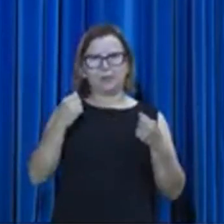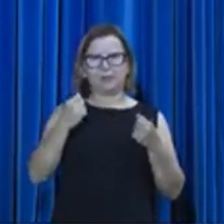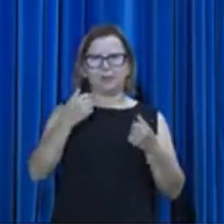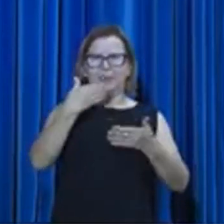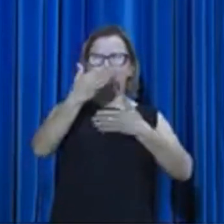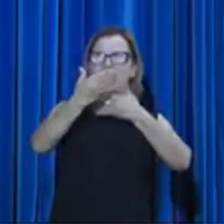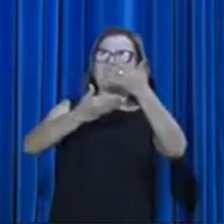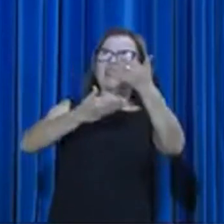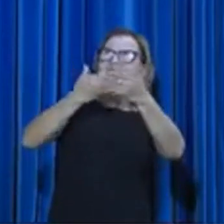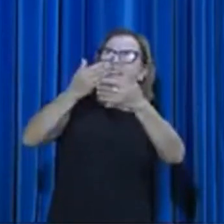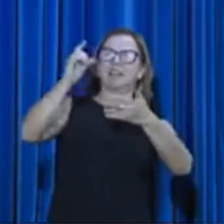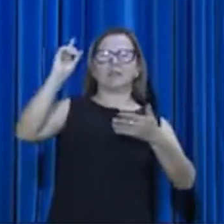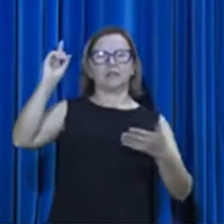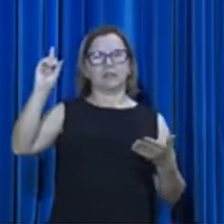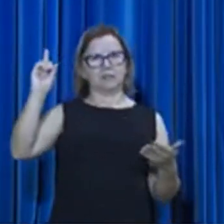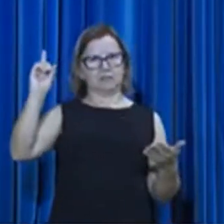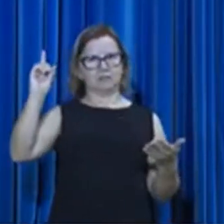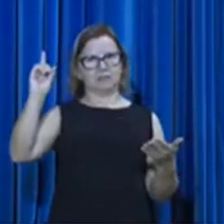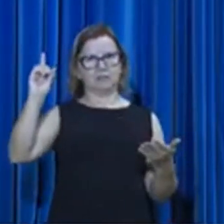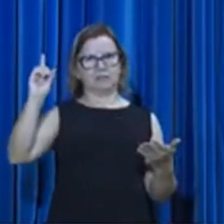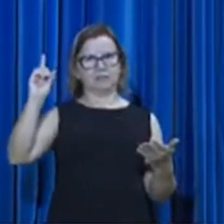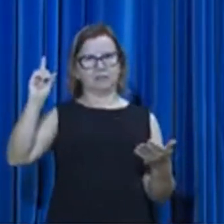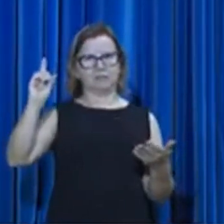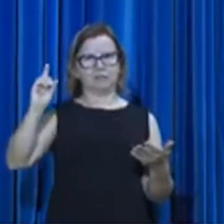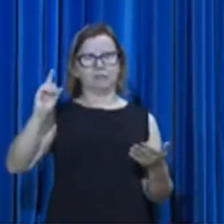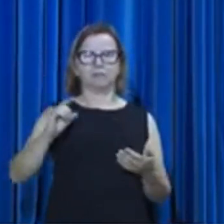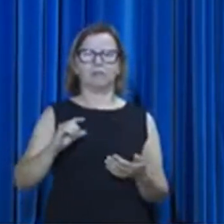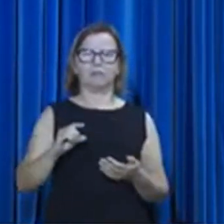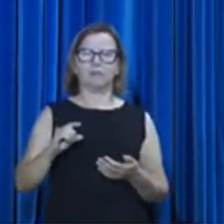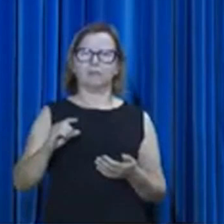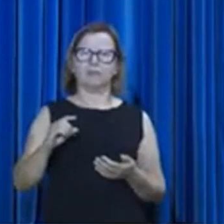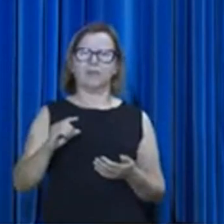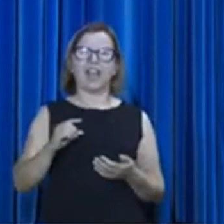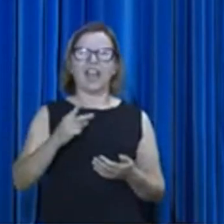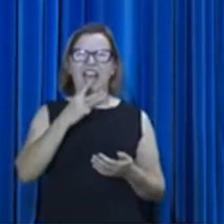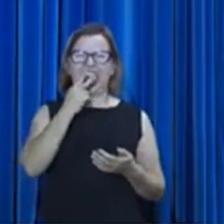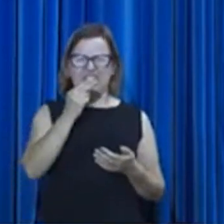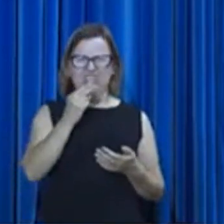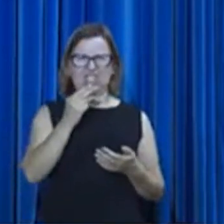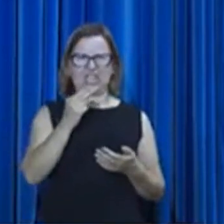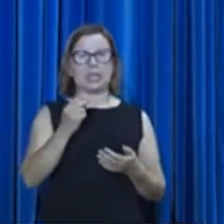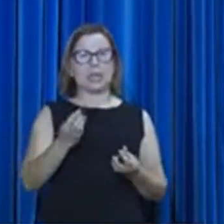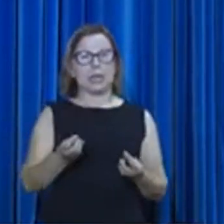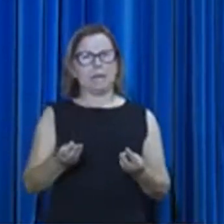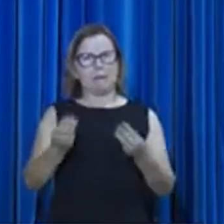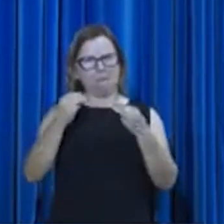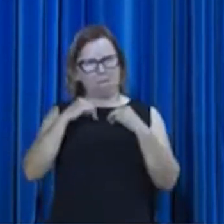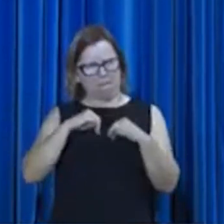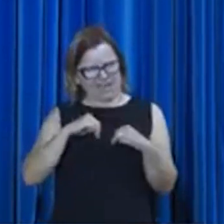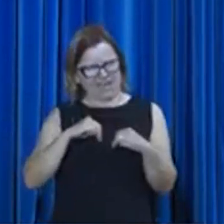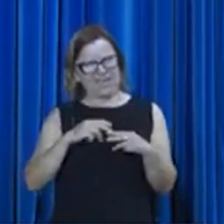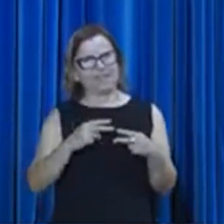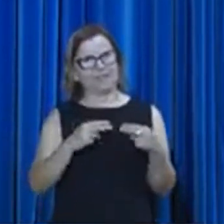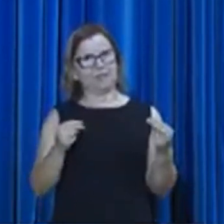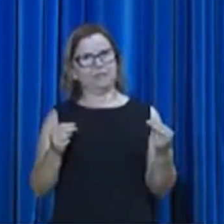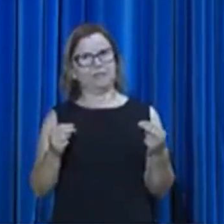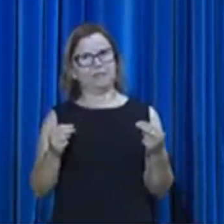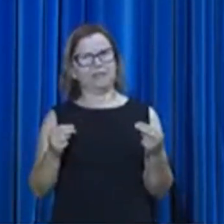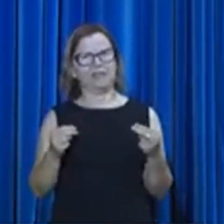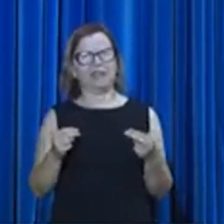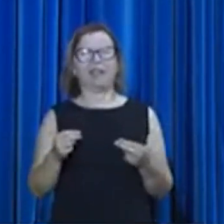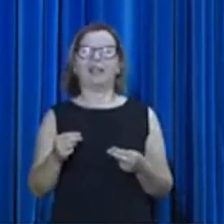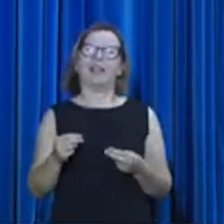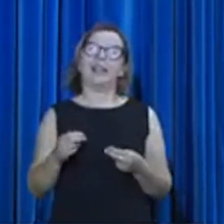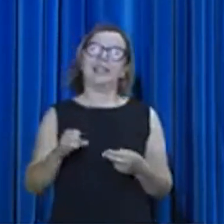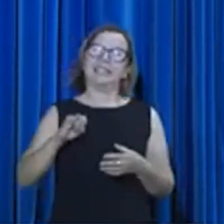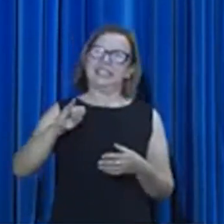Deus. Nós, no fundo, merecemos alguma coisa. E se não houver uma